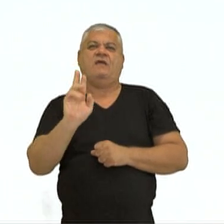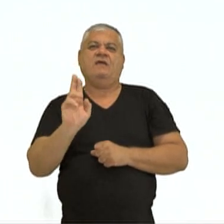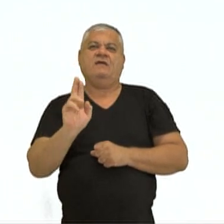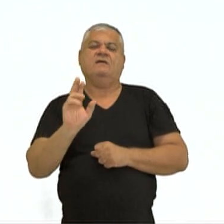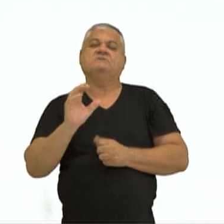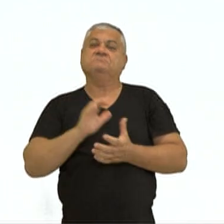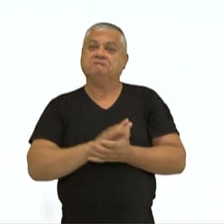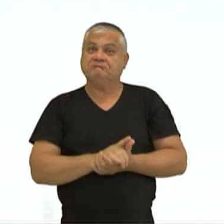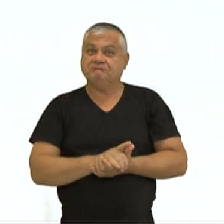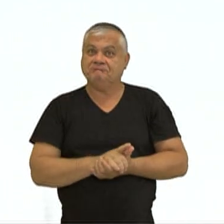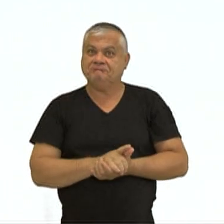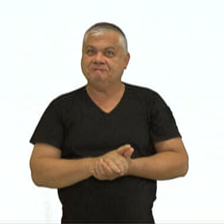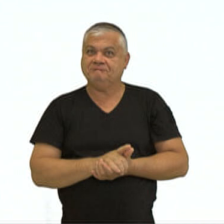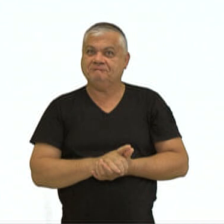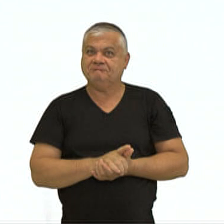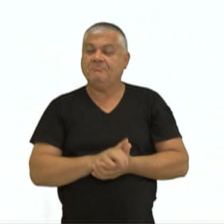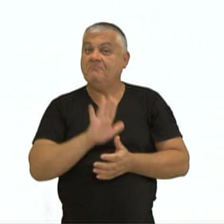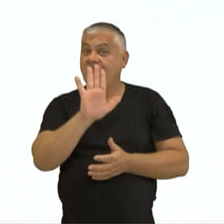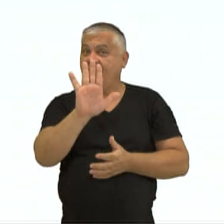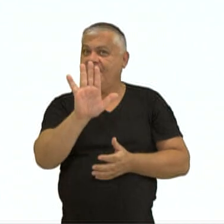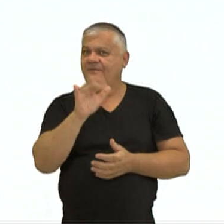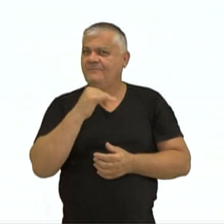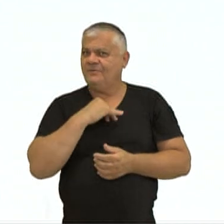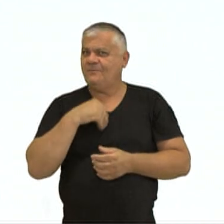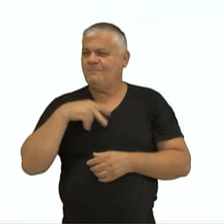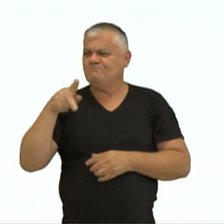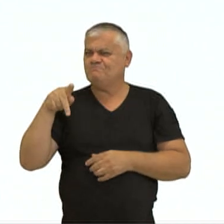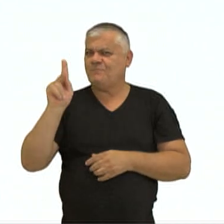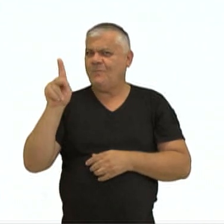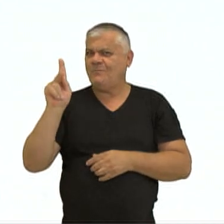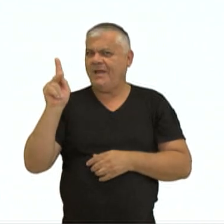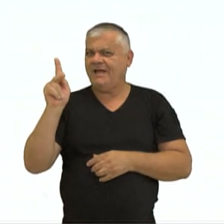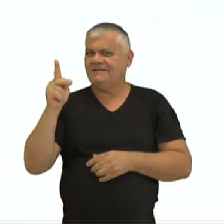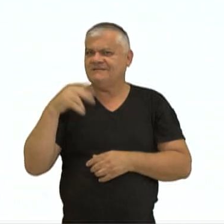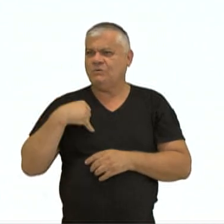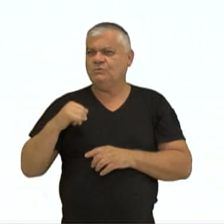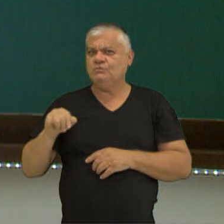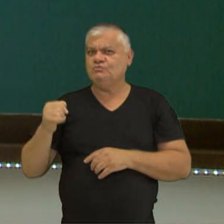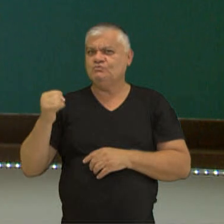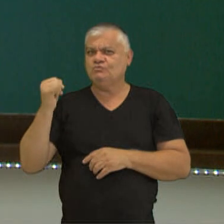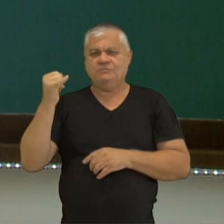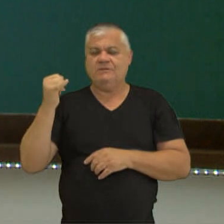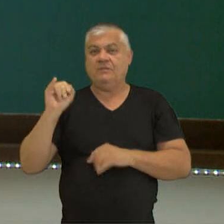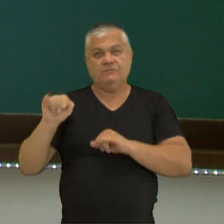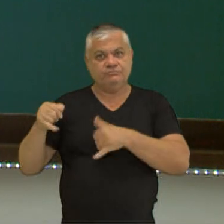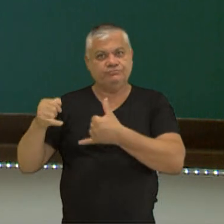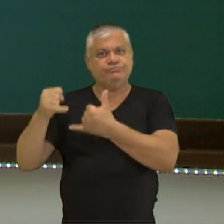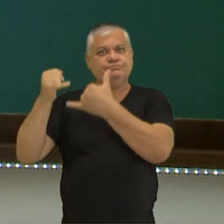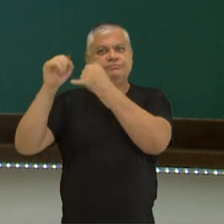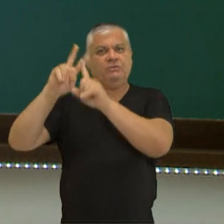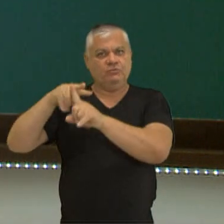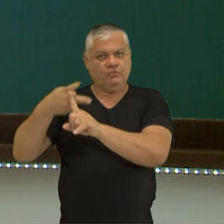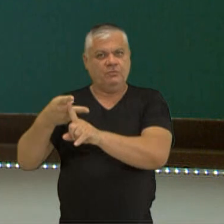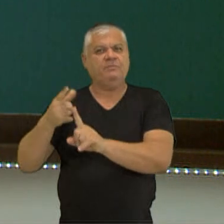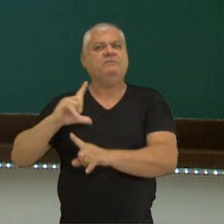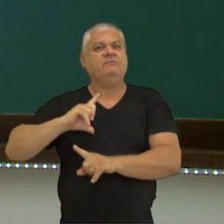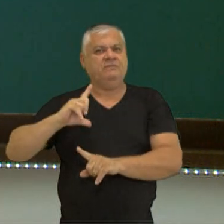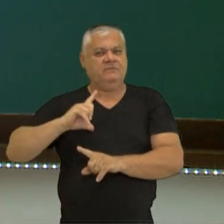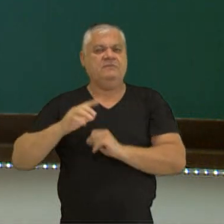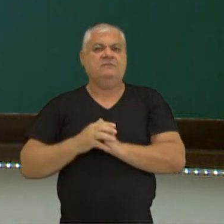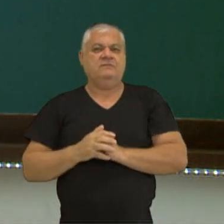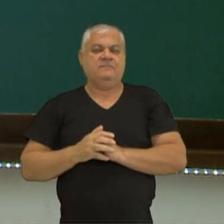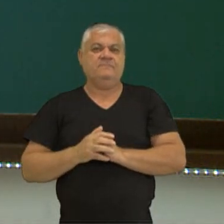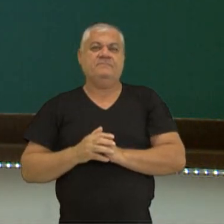786,75. Tranquilo? Lembrando, caderneta de poupança a gente não tem juros simples, mas podemos calcular por juros simples? Poderíamos,